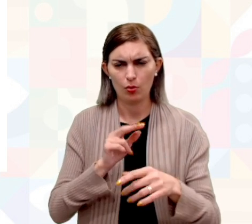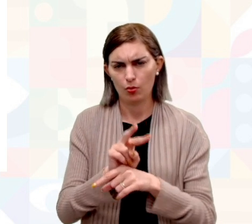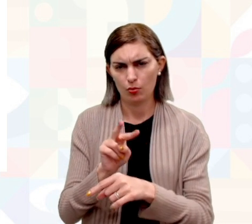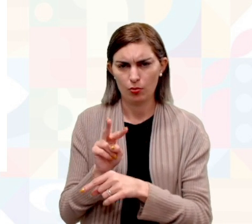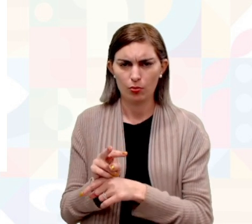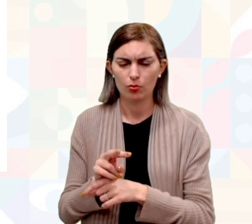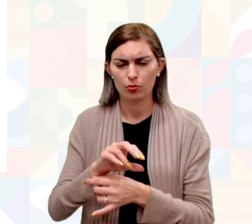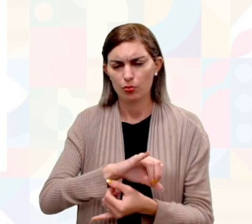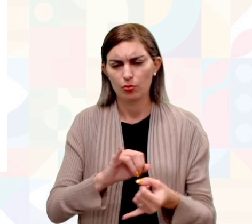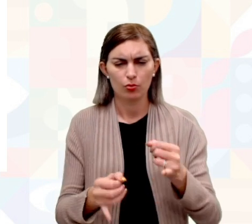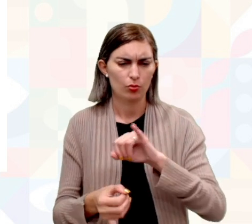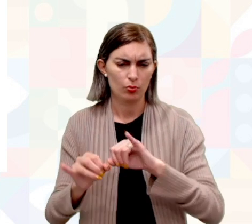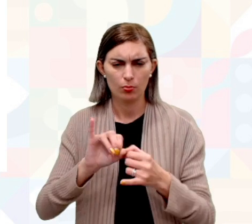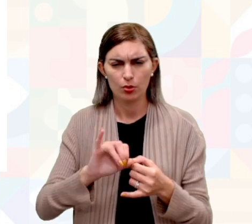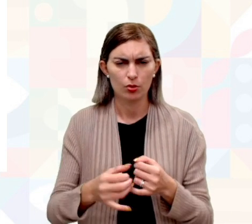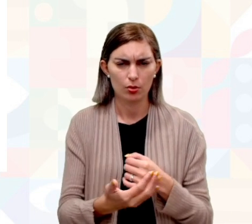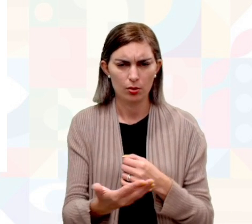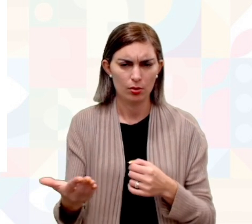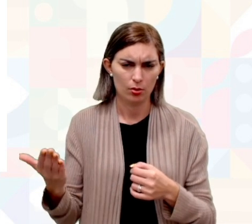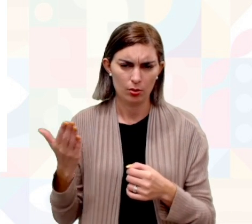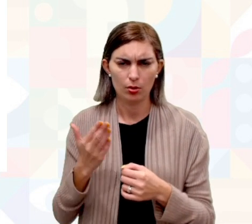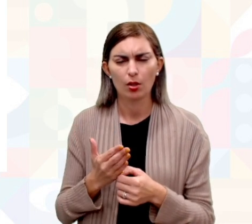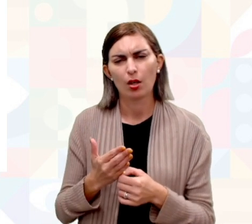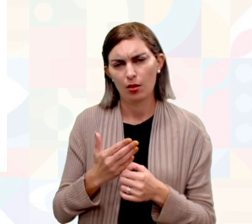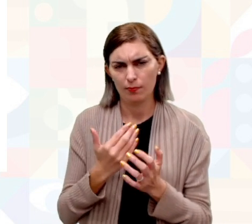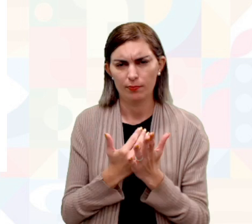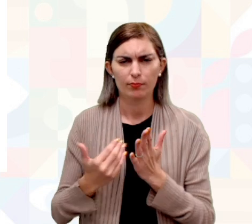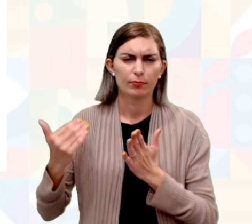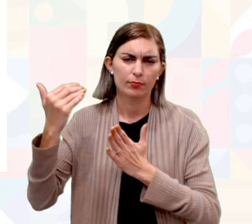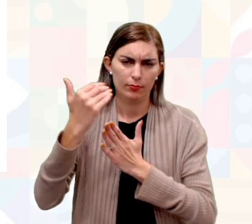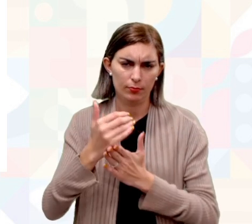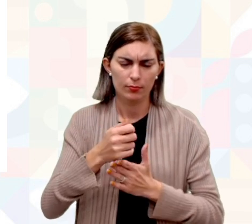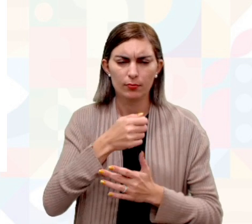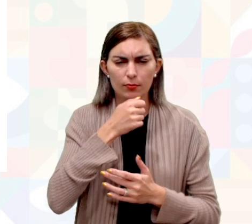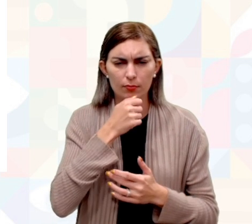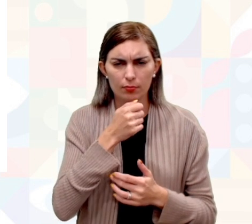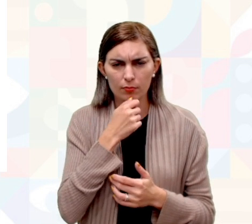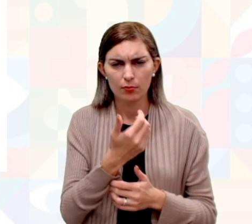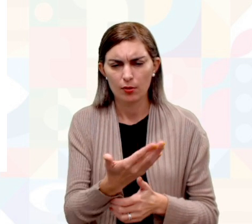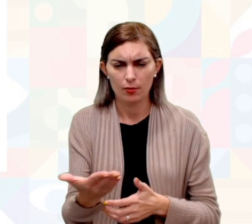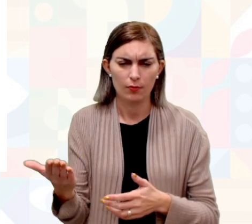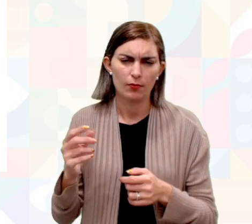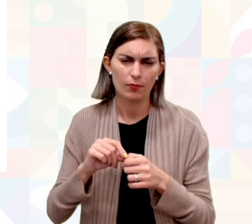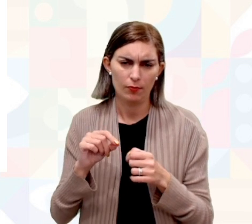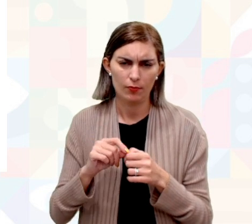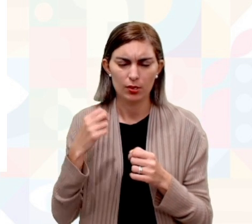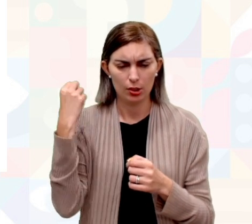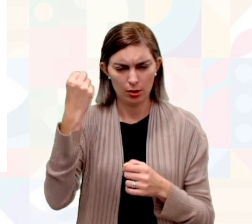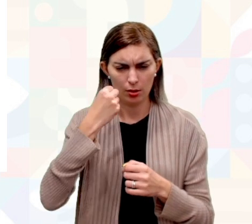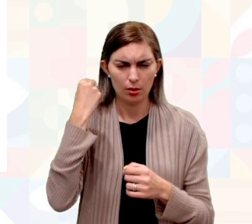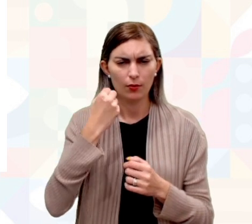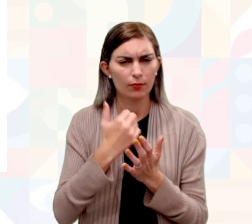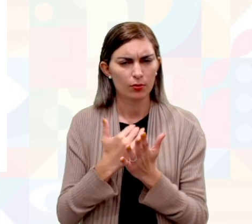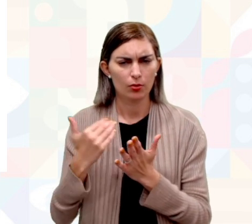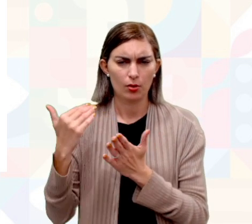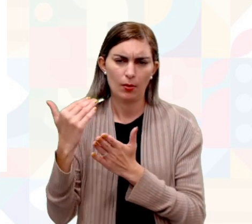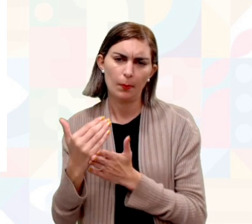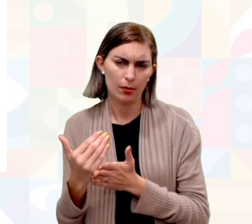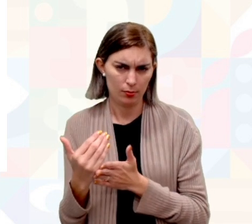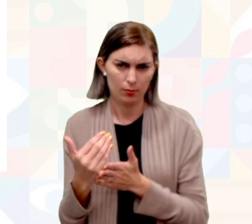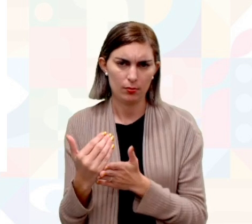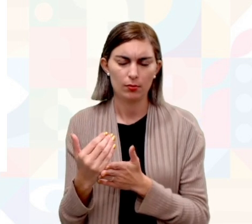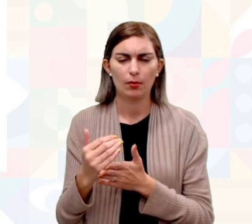dessas substâncias. Né? A concentração elevada, sem dúvidas, vai trazer uma gravidade maior nessa